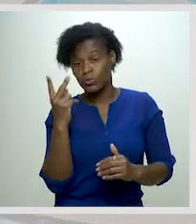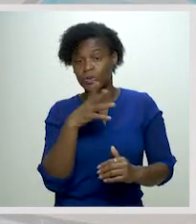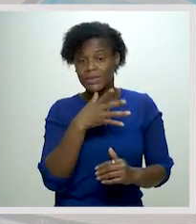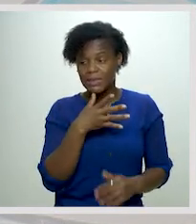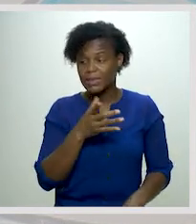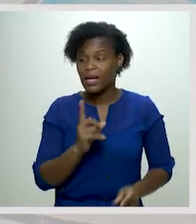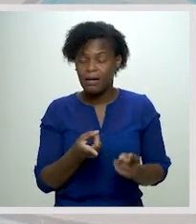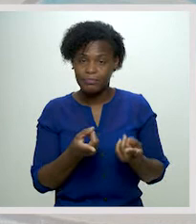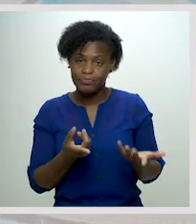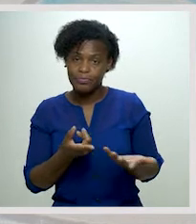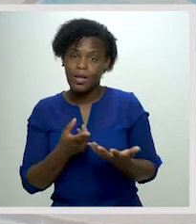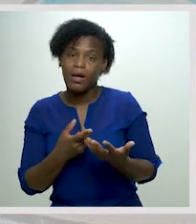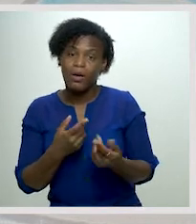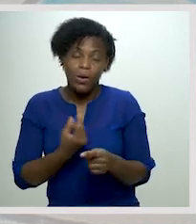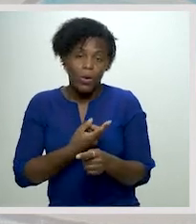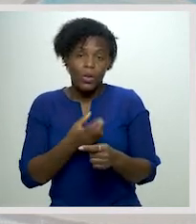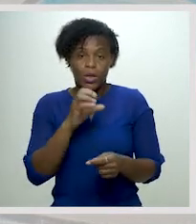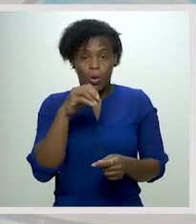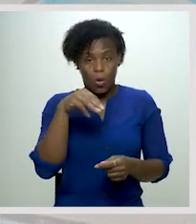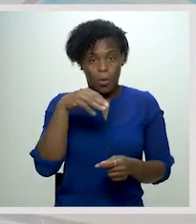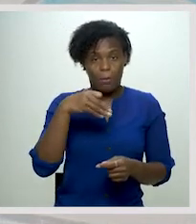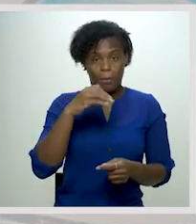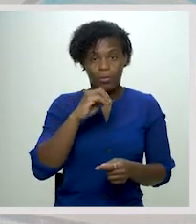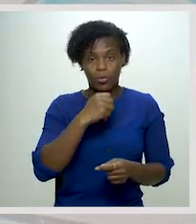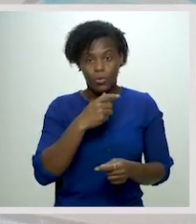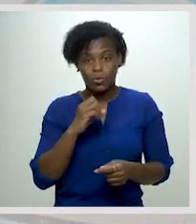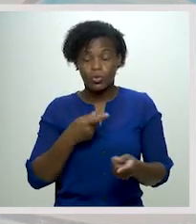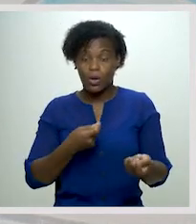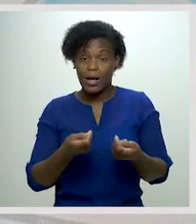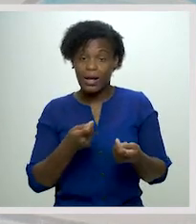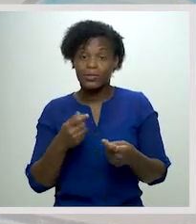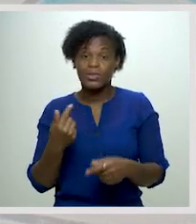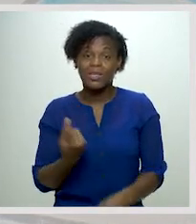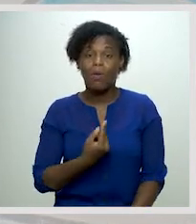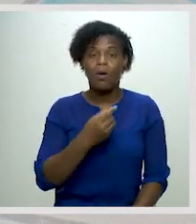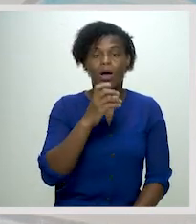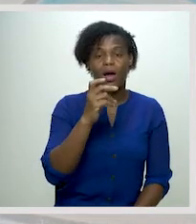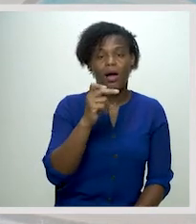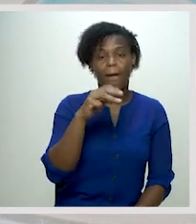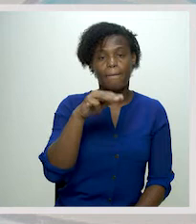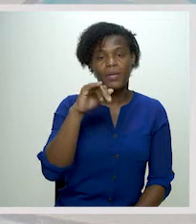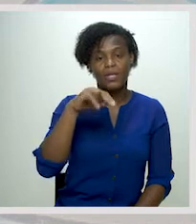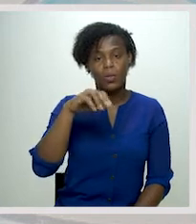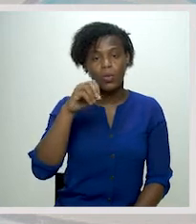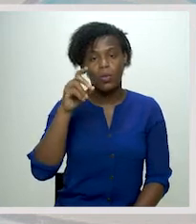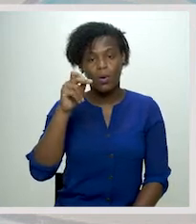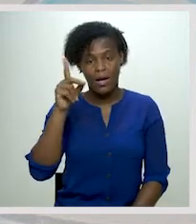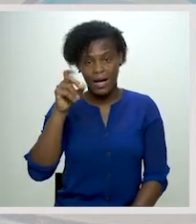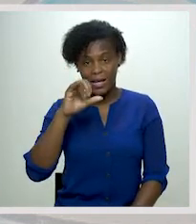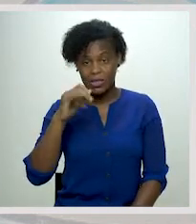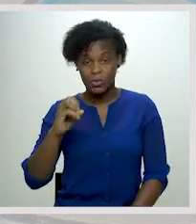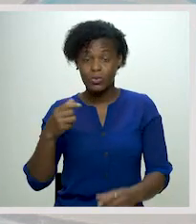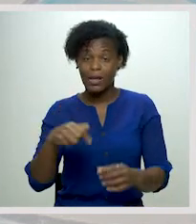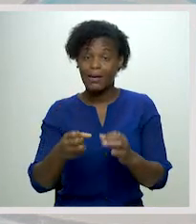teriam dito que os compostos orgânicos, que são os aminoácidos, teriam surgido na ausência dos seres